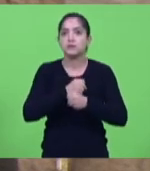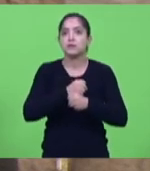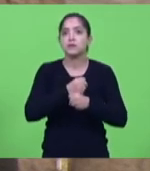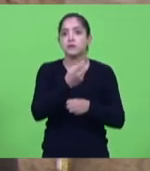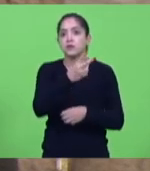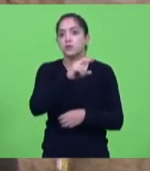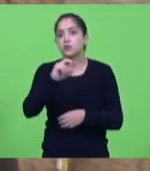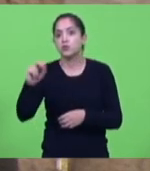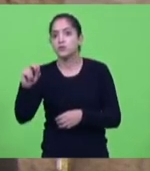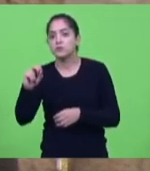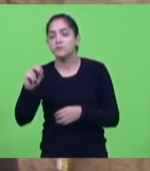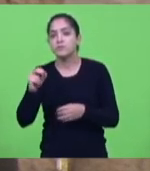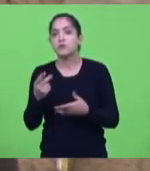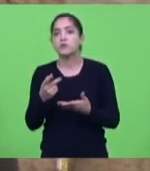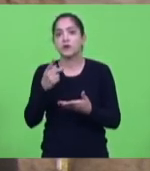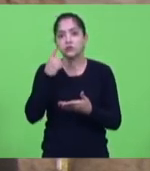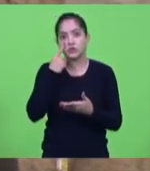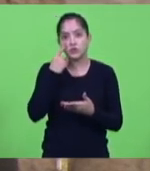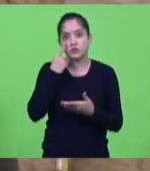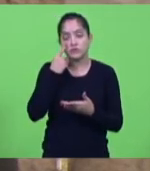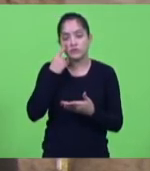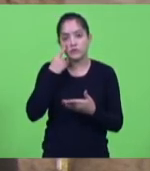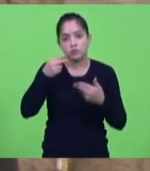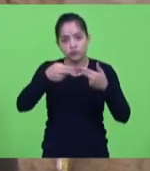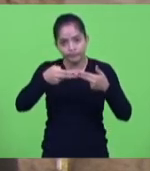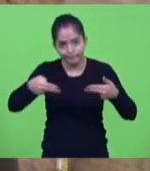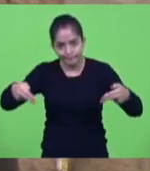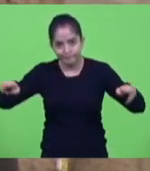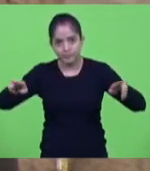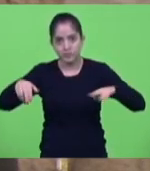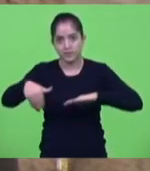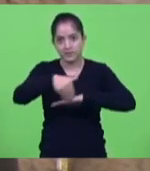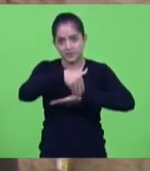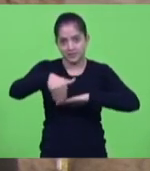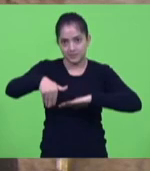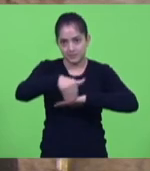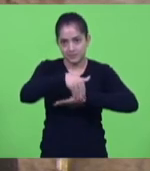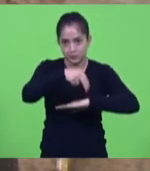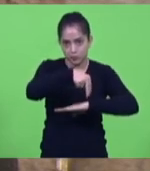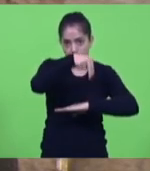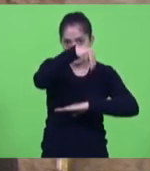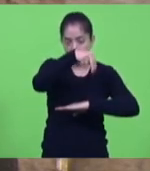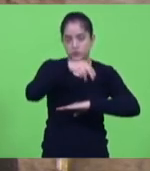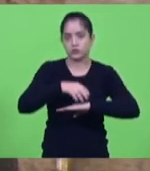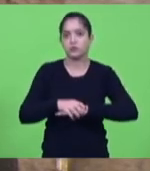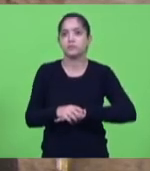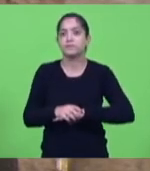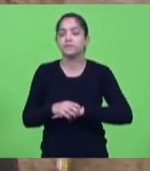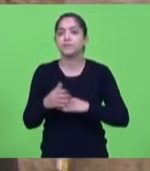ano 2000, a gente assistiu à inauguração desse trecho, trecho norte chamado, né,